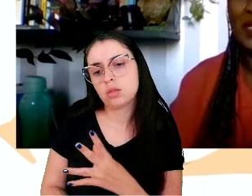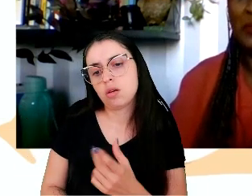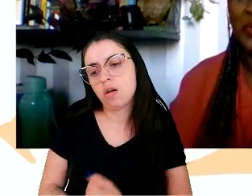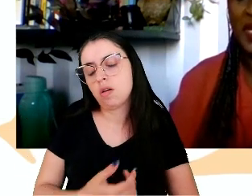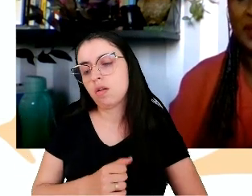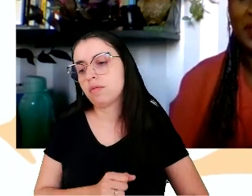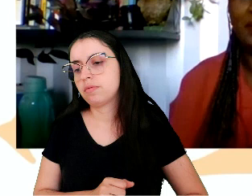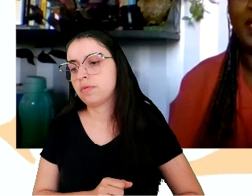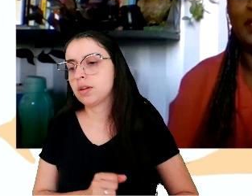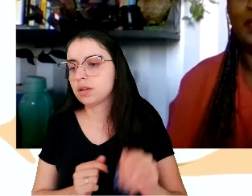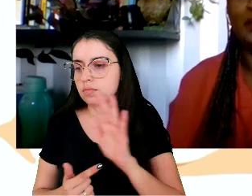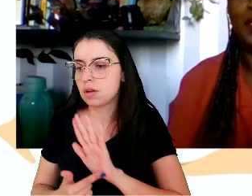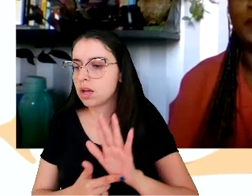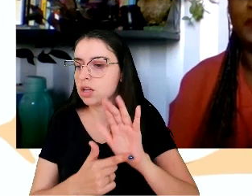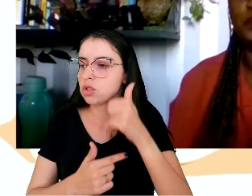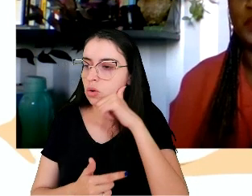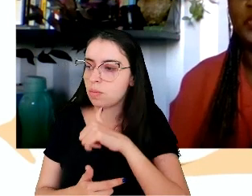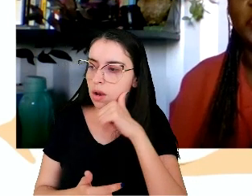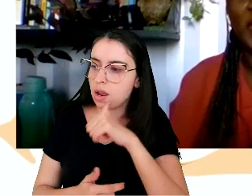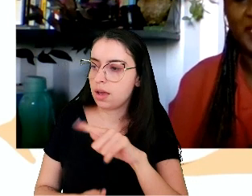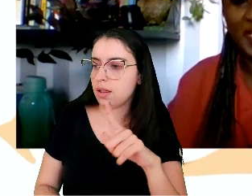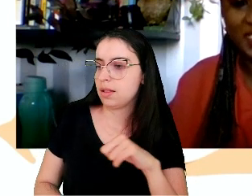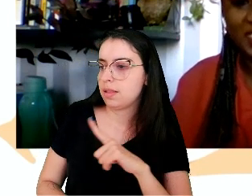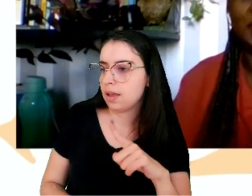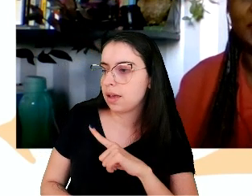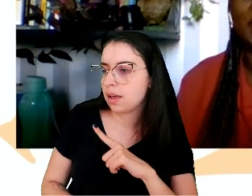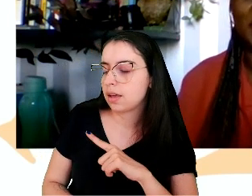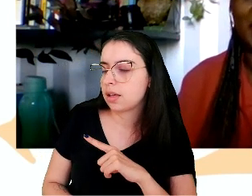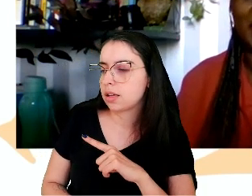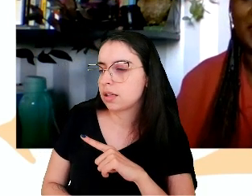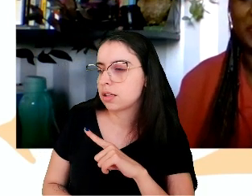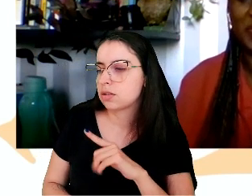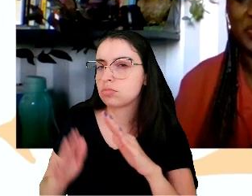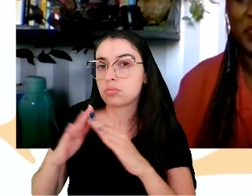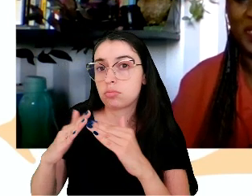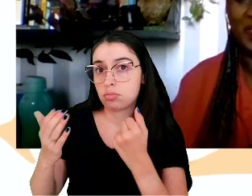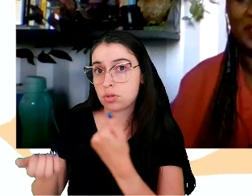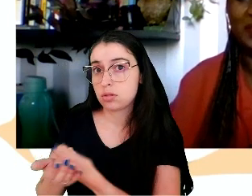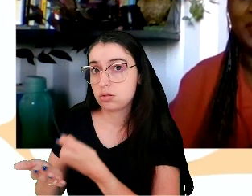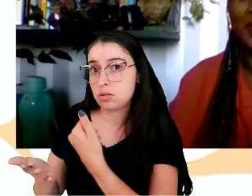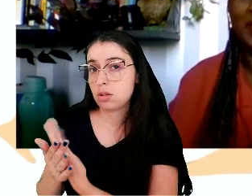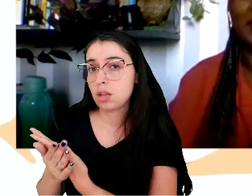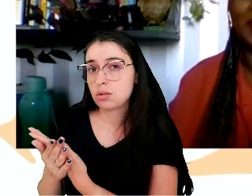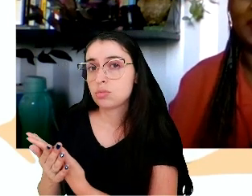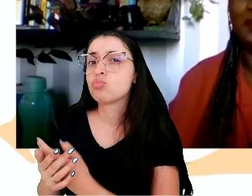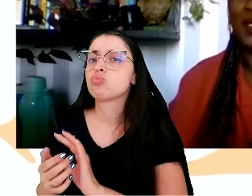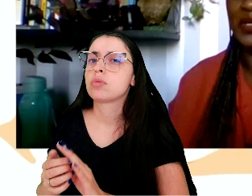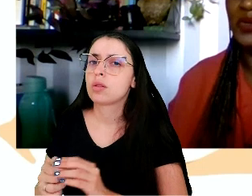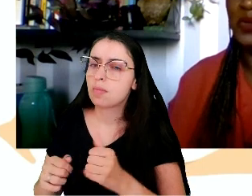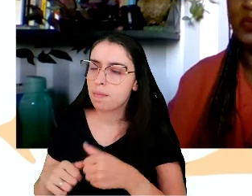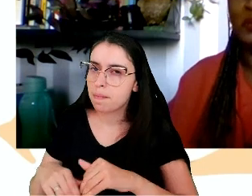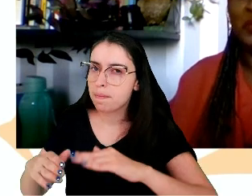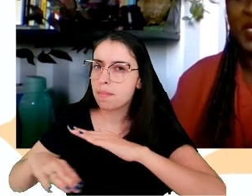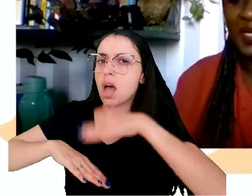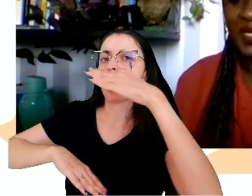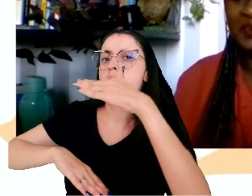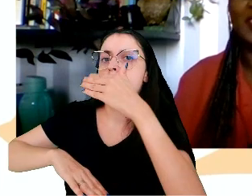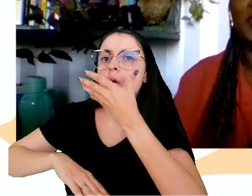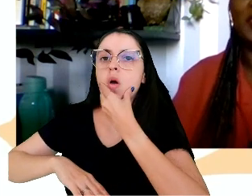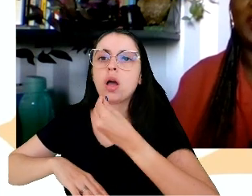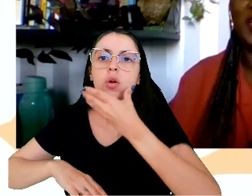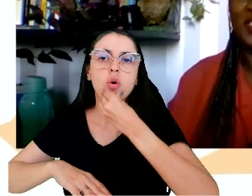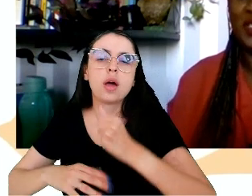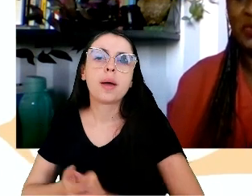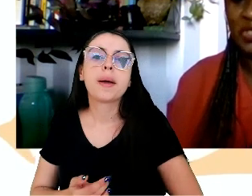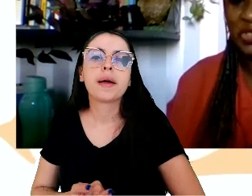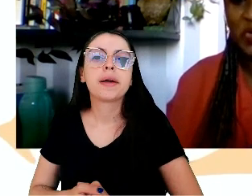controle da mulher que tem que ter escolaridade acima da escolaridade masculina, que tem que ter um MBA que